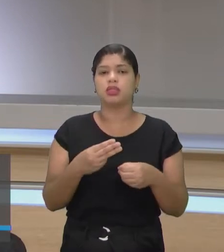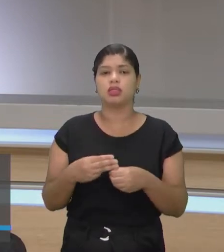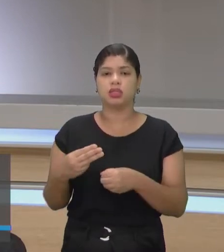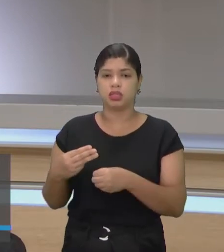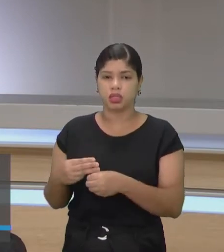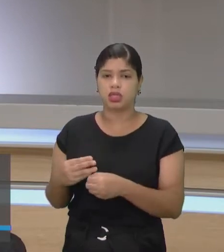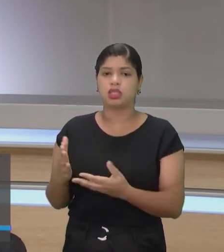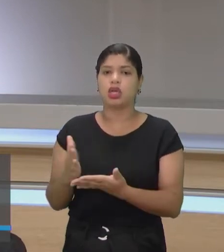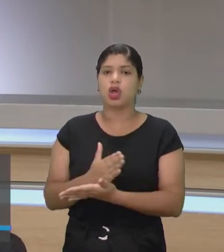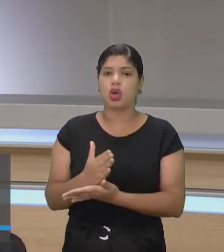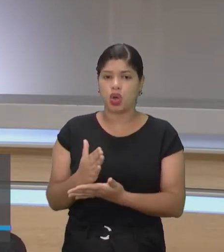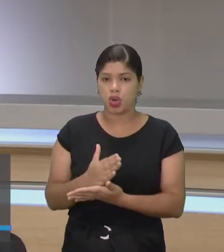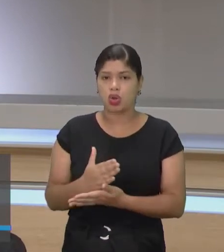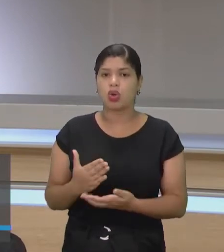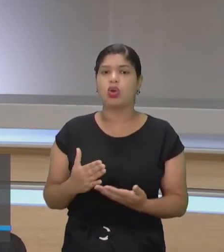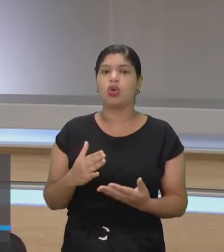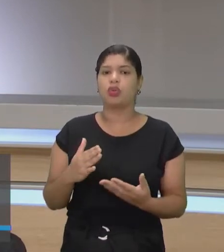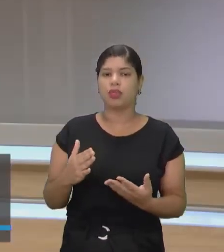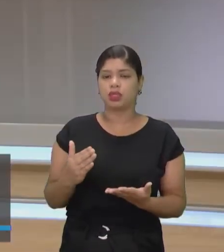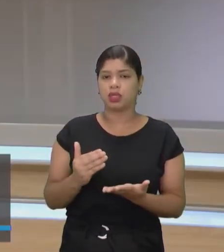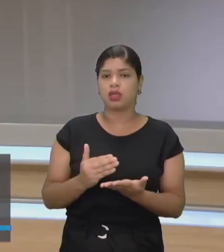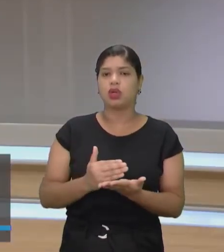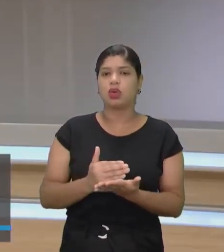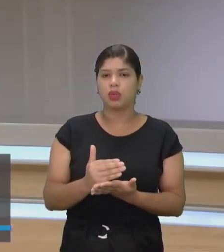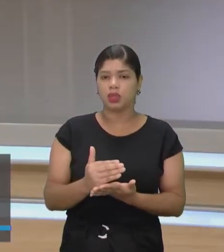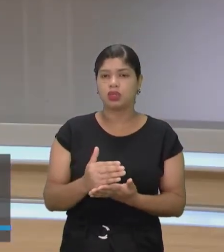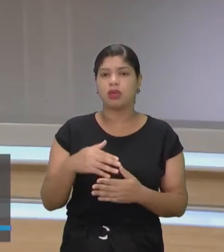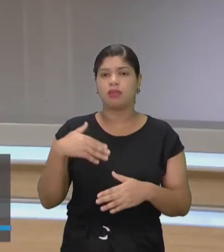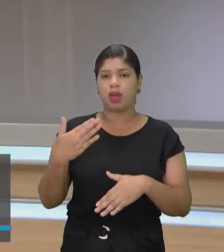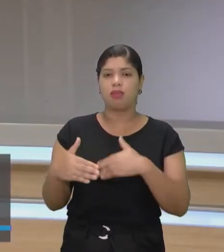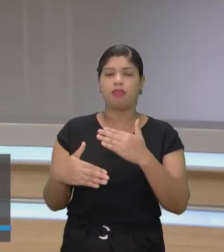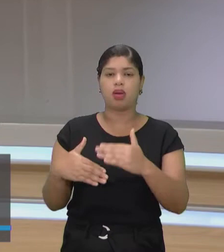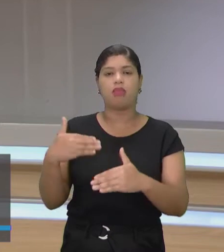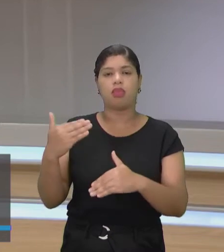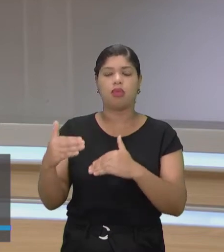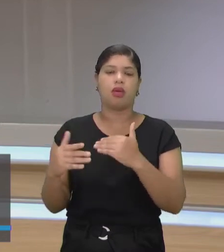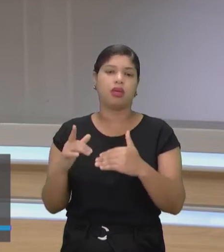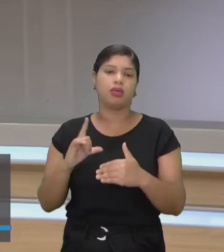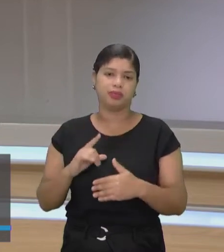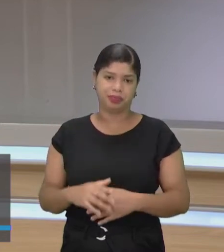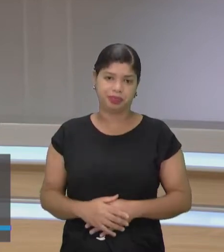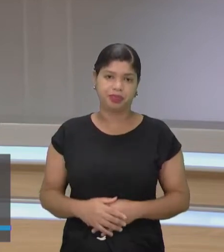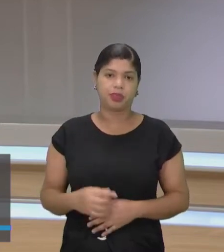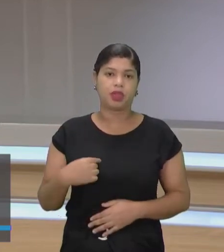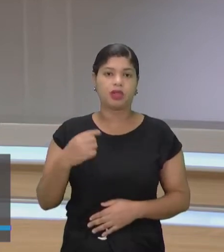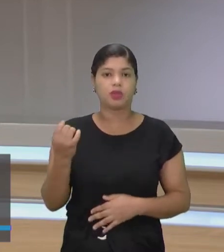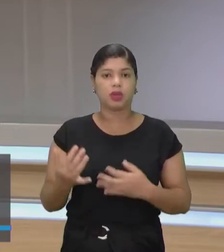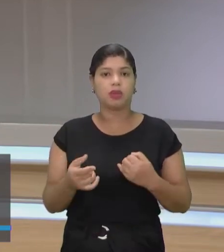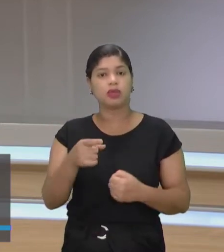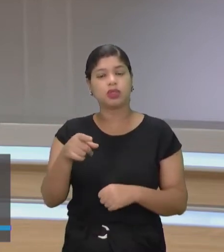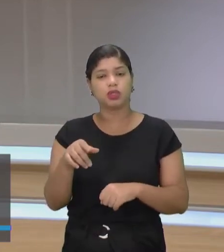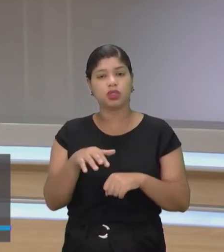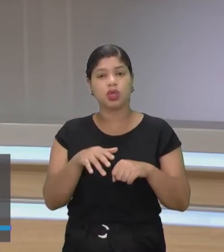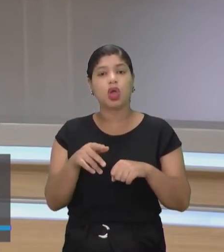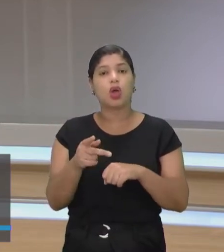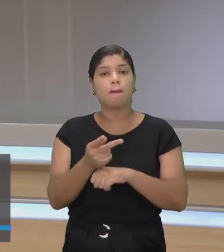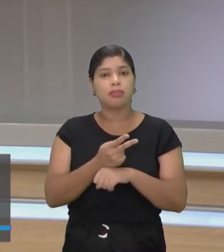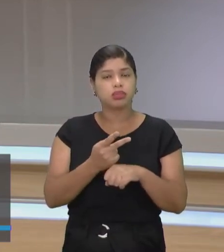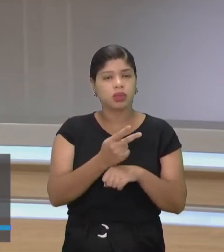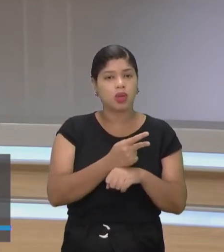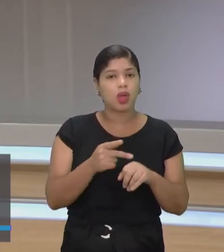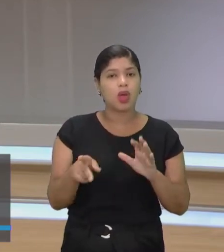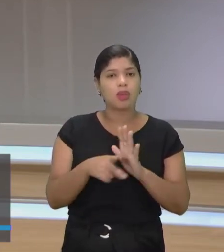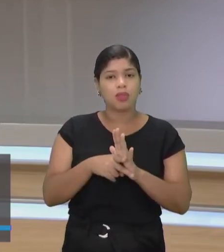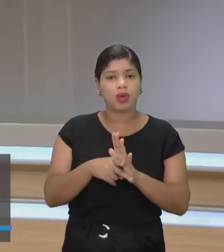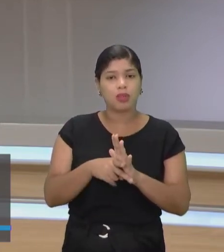ainda implementar. Que estão pioneiras aí, né? Estão no processo. Que estão no processo. Por isso que a gente está falando para você procurar pelo seu município, porque